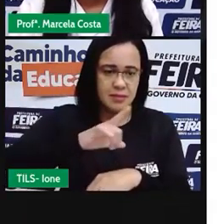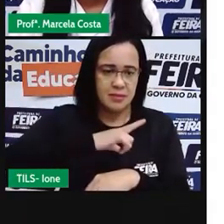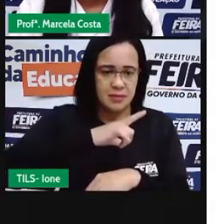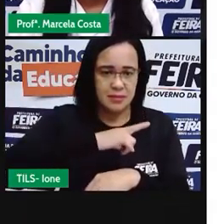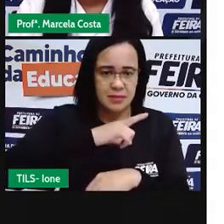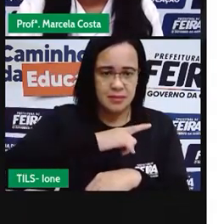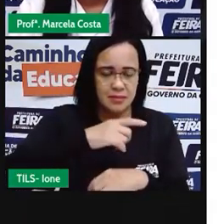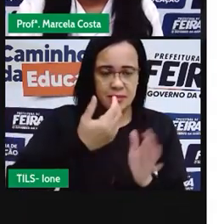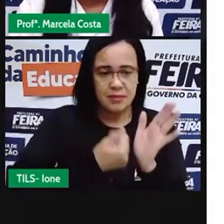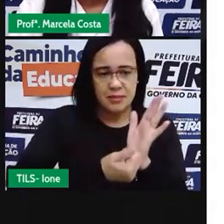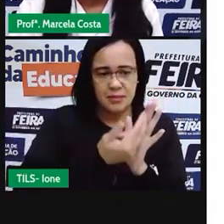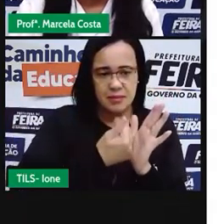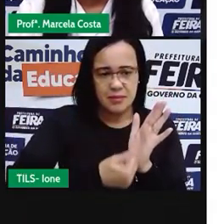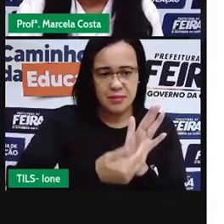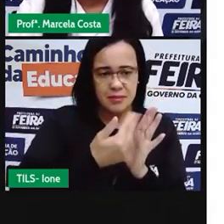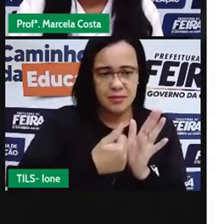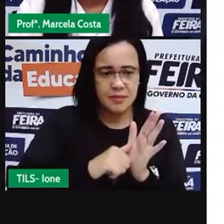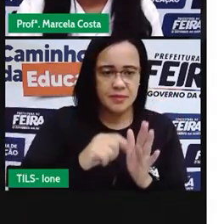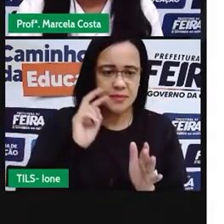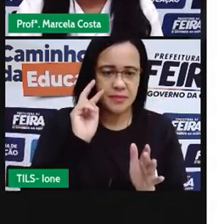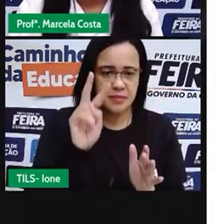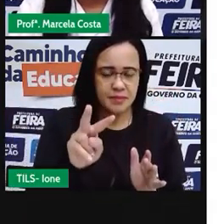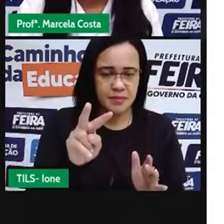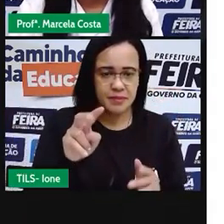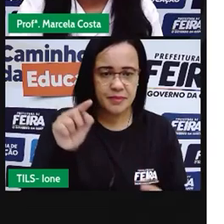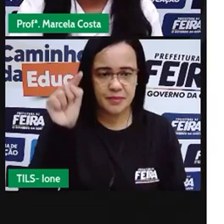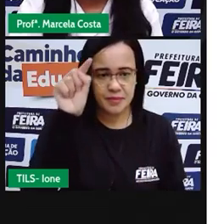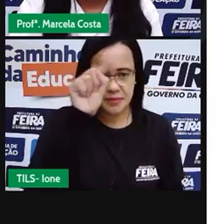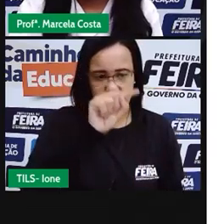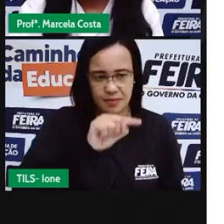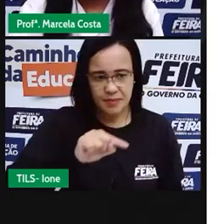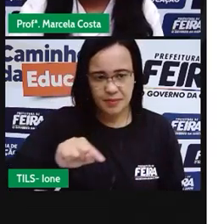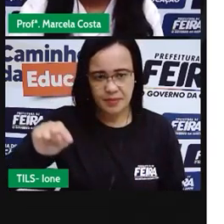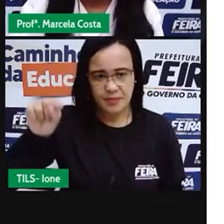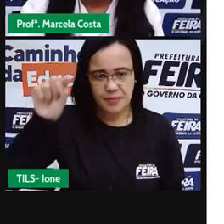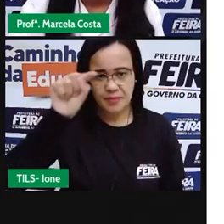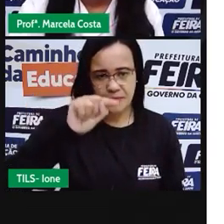Elas têm um formato retangular. E